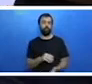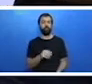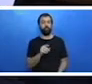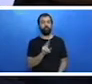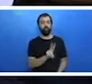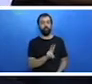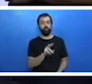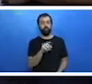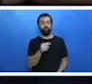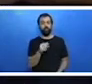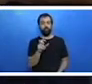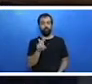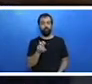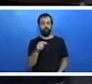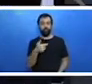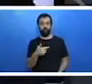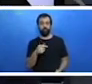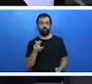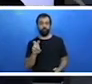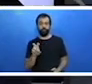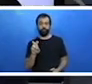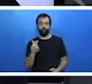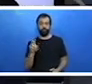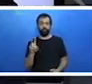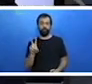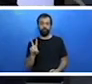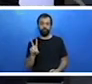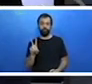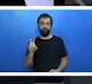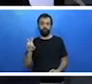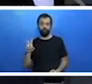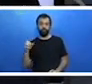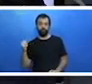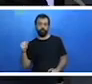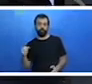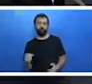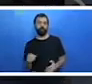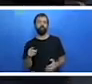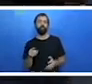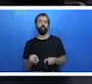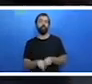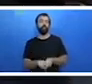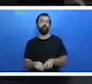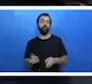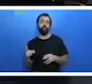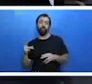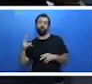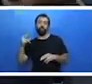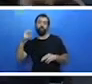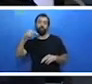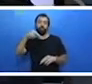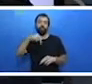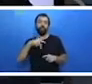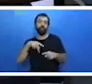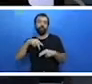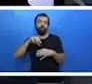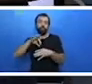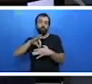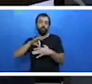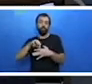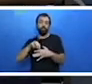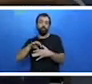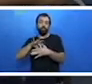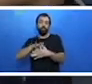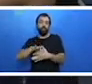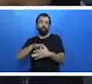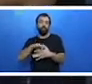257, 258, e vocês vão recortar um anexo, o anexo 6, deixar preparado para a próxima